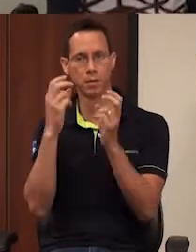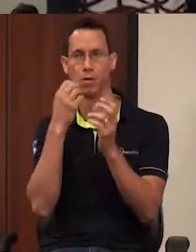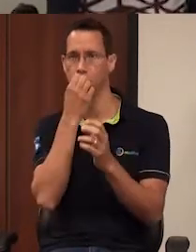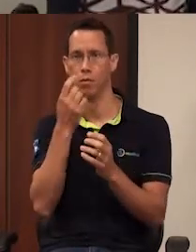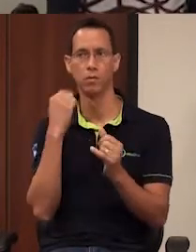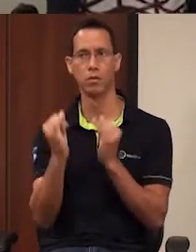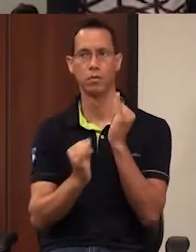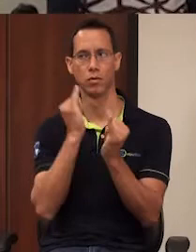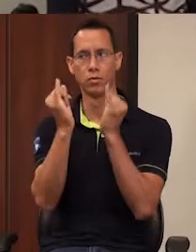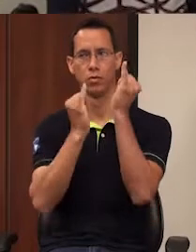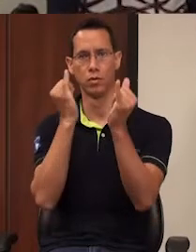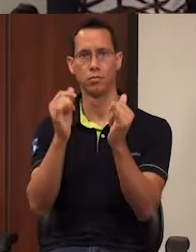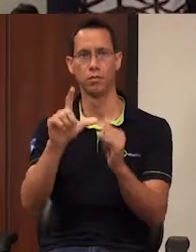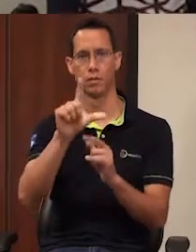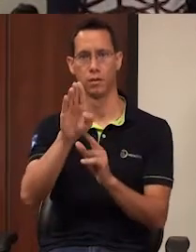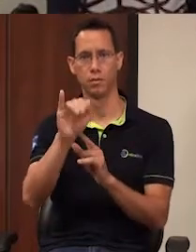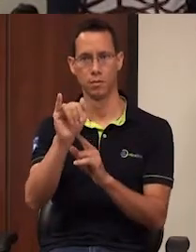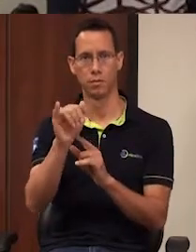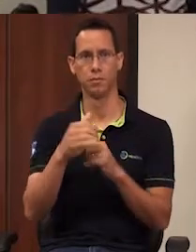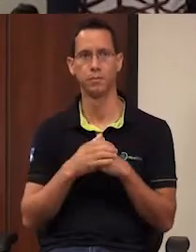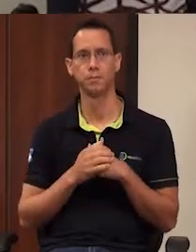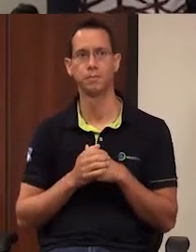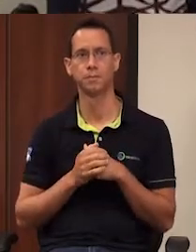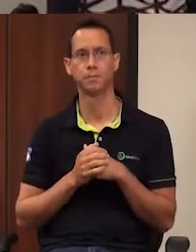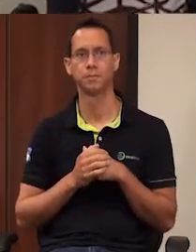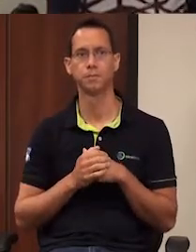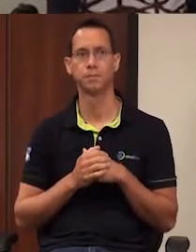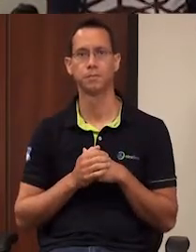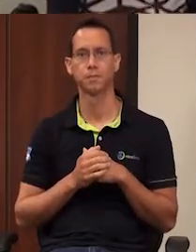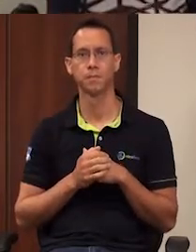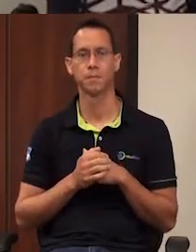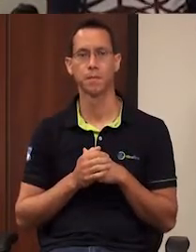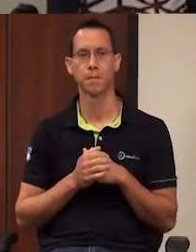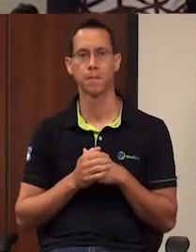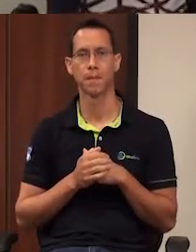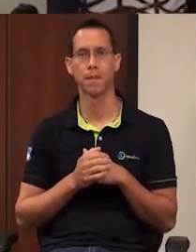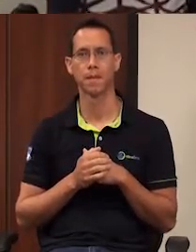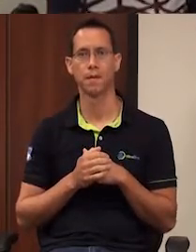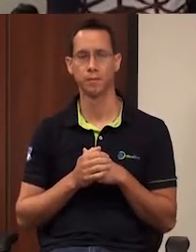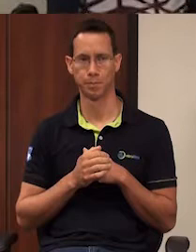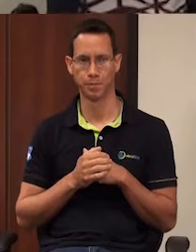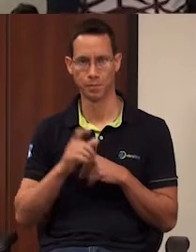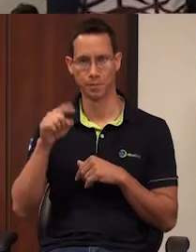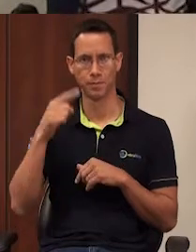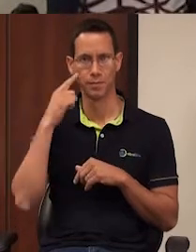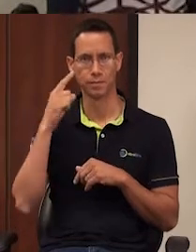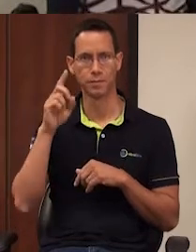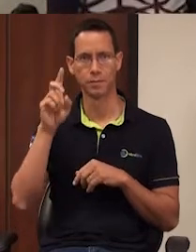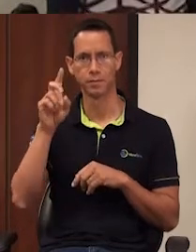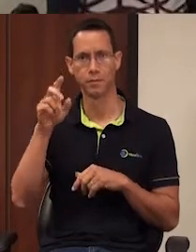Lei Brasileira de Inclusão, que é colocar um público, né, que antes